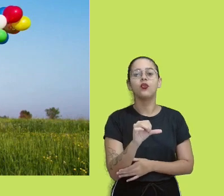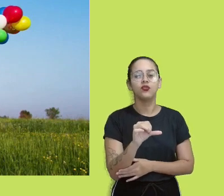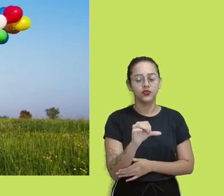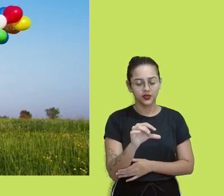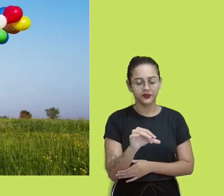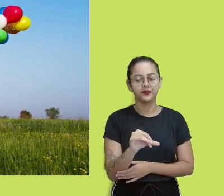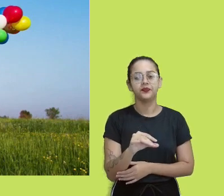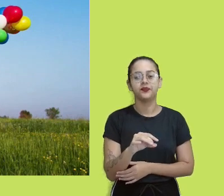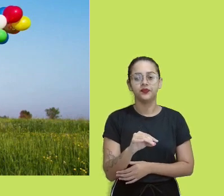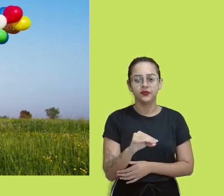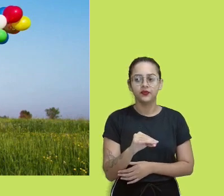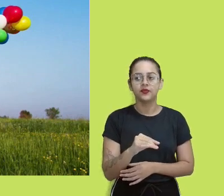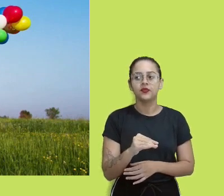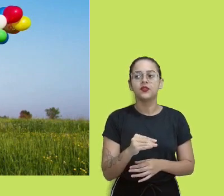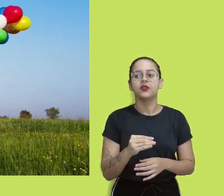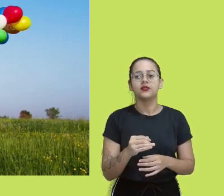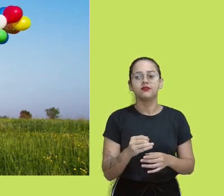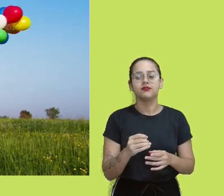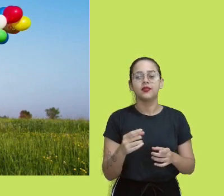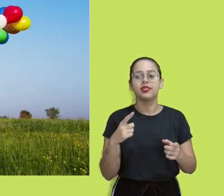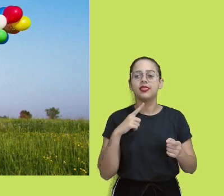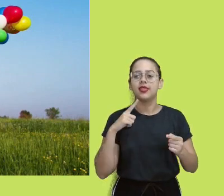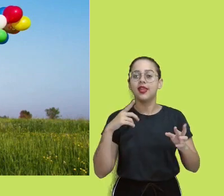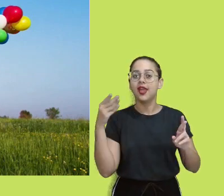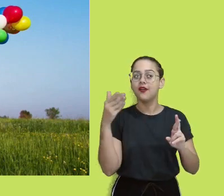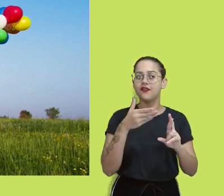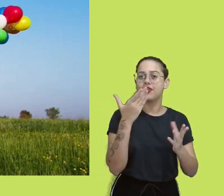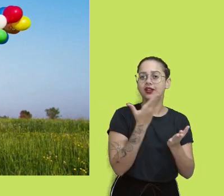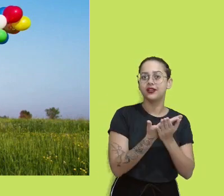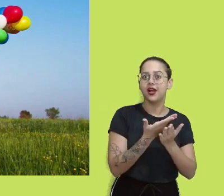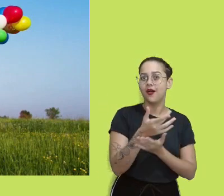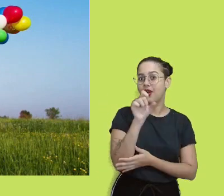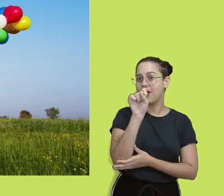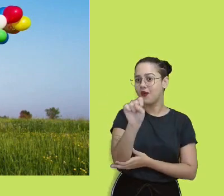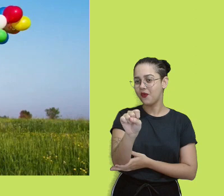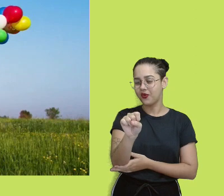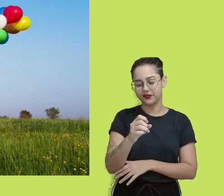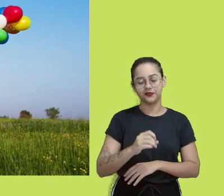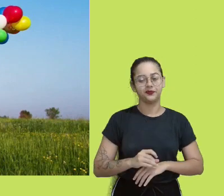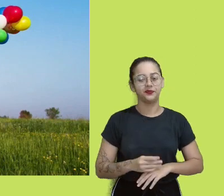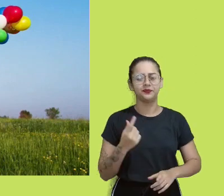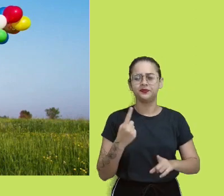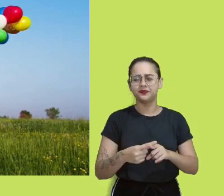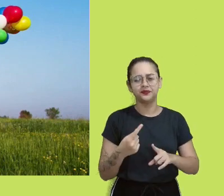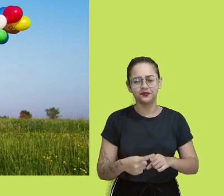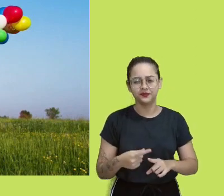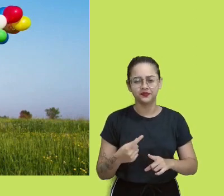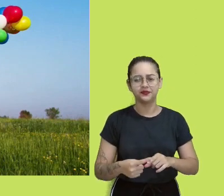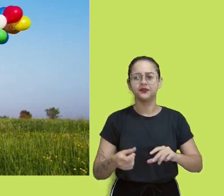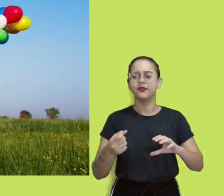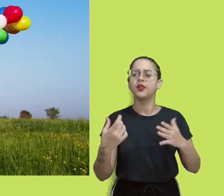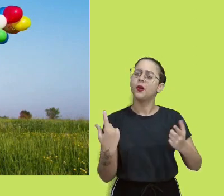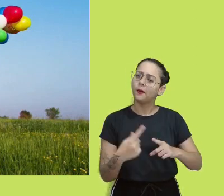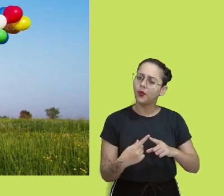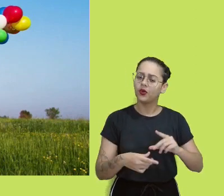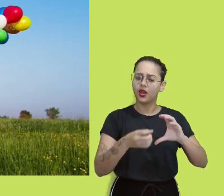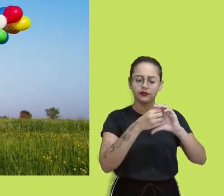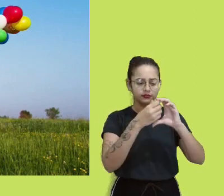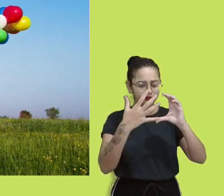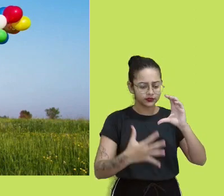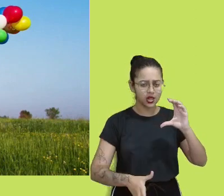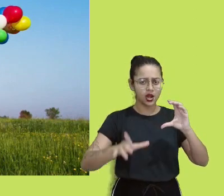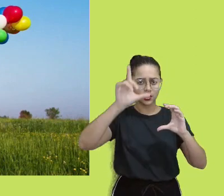muito com as ideias da aula 8, né? Por quê? Porque as características de liderança, né?